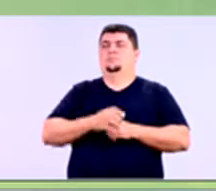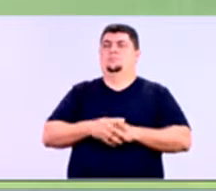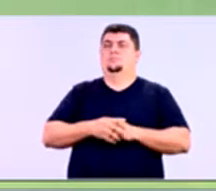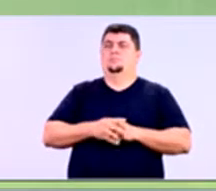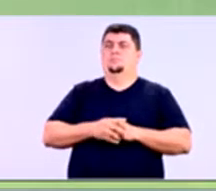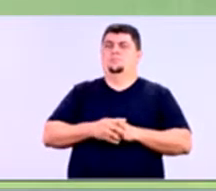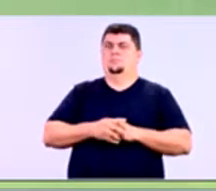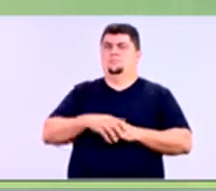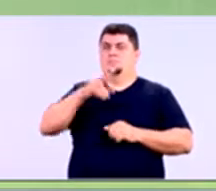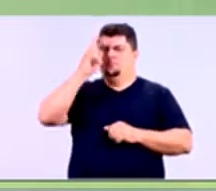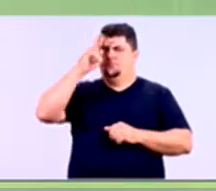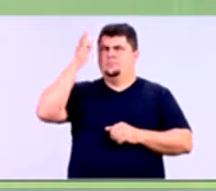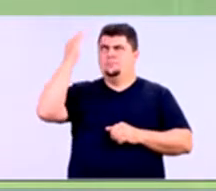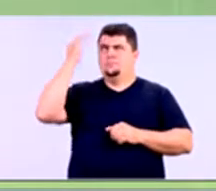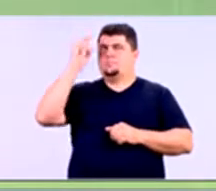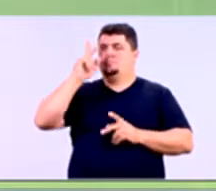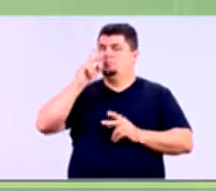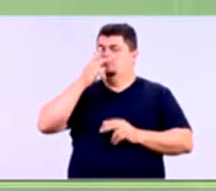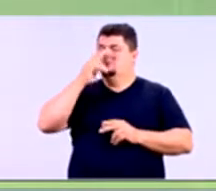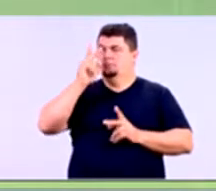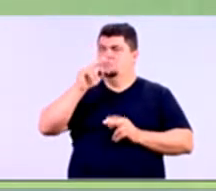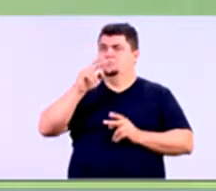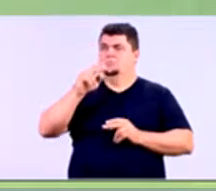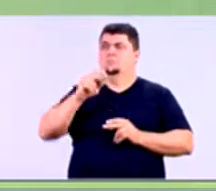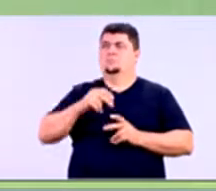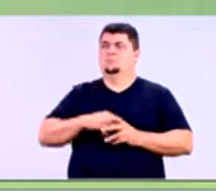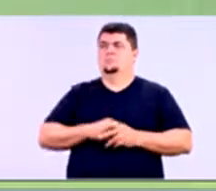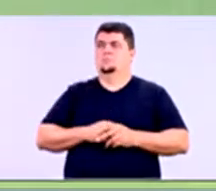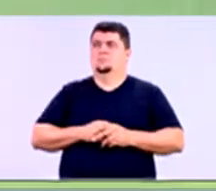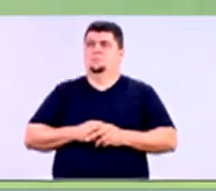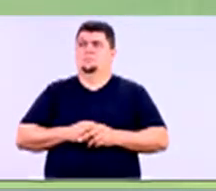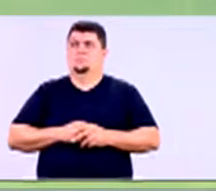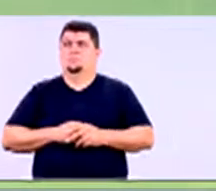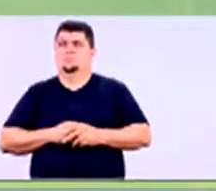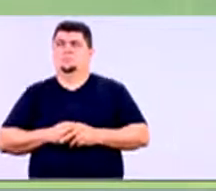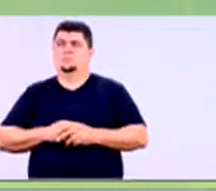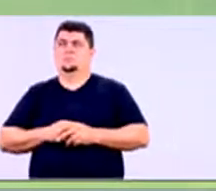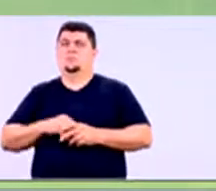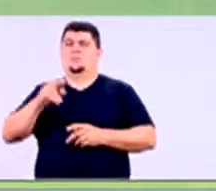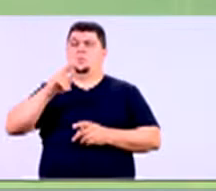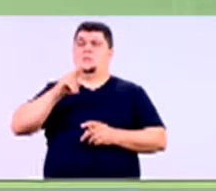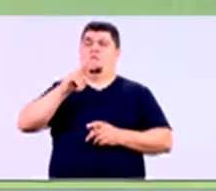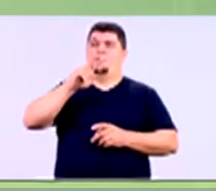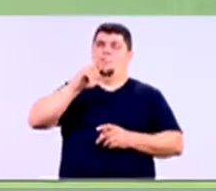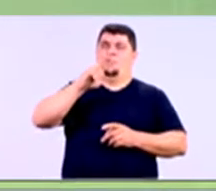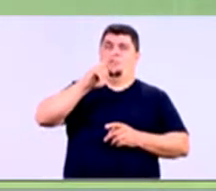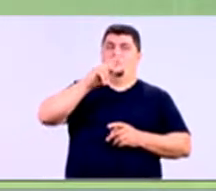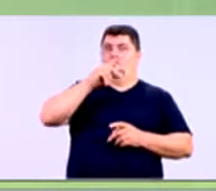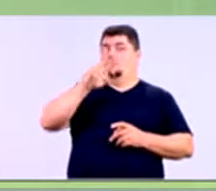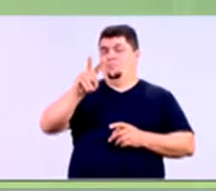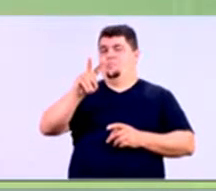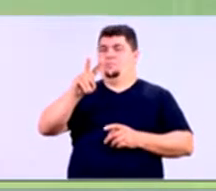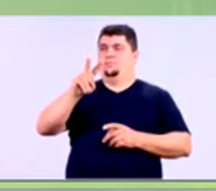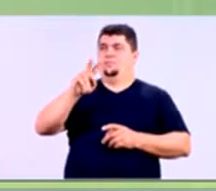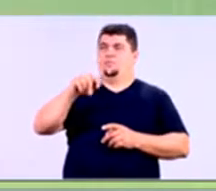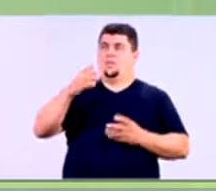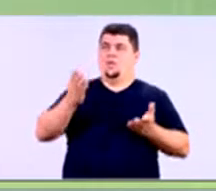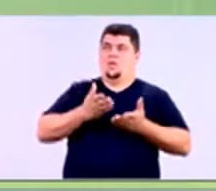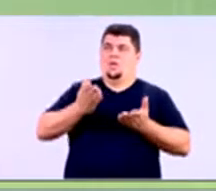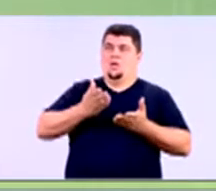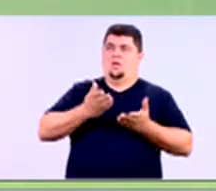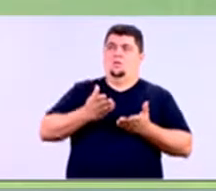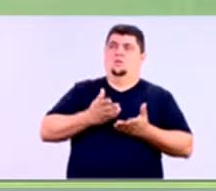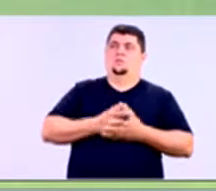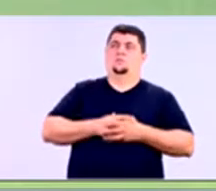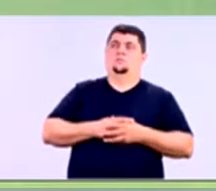você lembrar lá da fórmula dos juros compostos, o valor presente, que é o valor